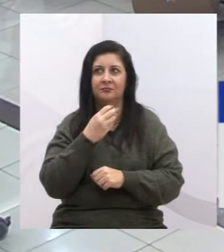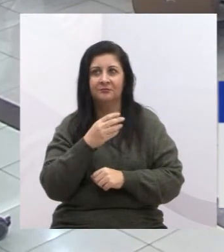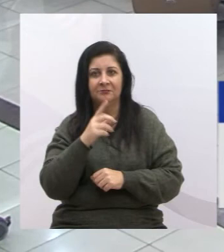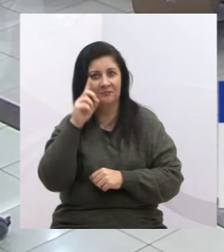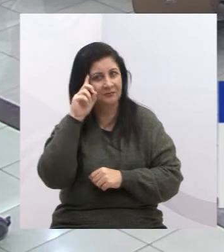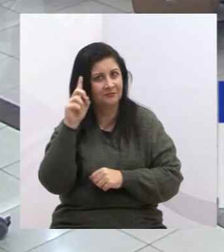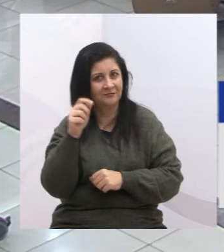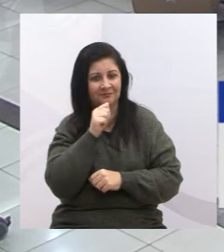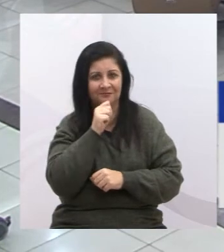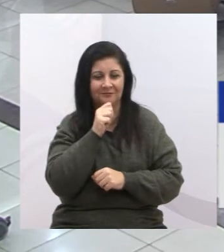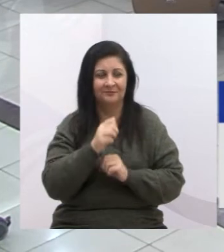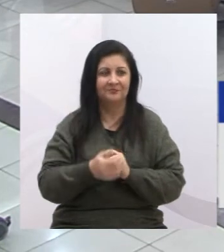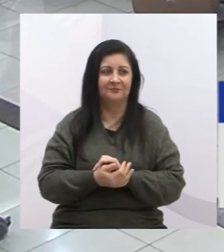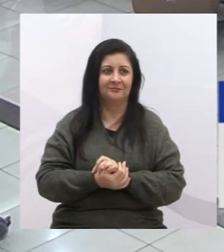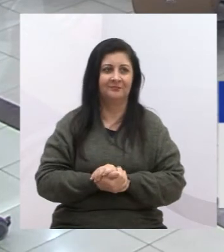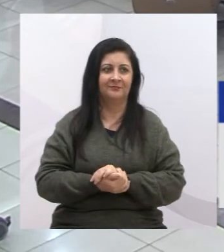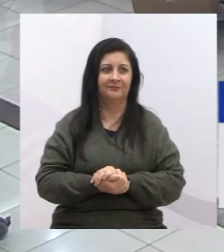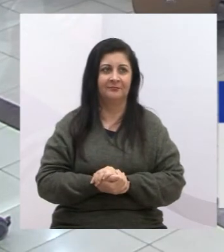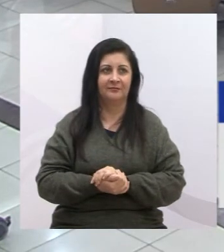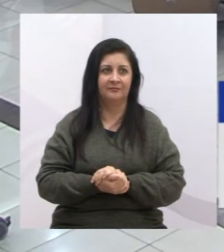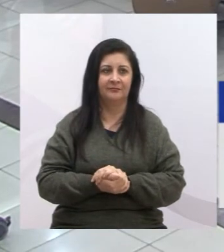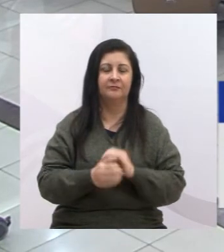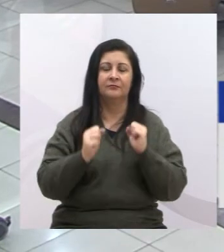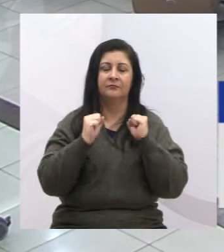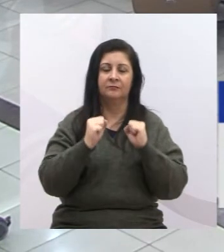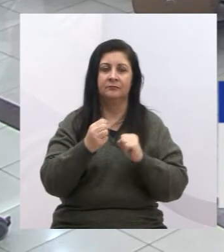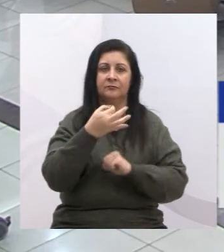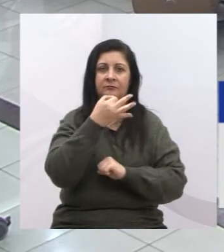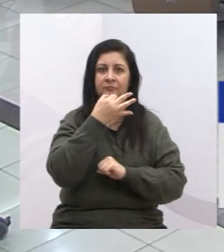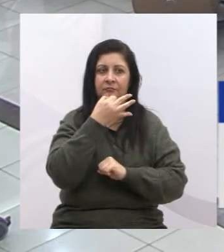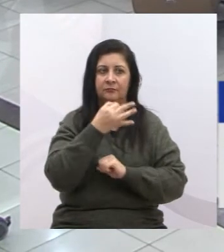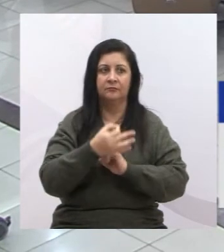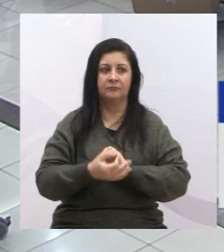né? Bom dia. O projeto continua a discussão.